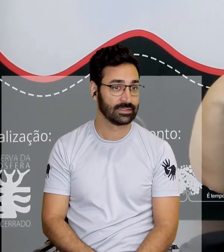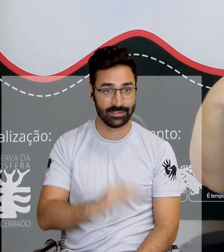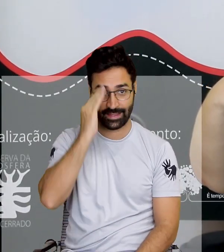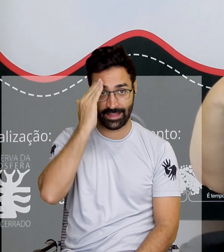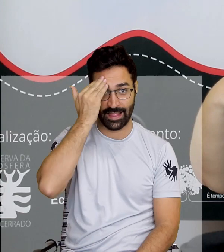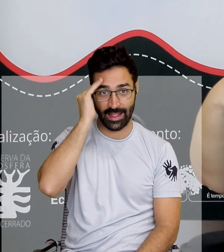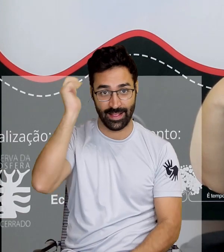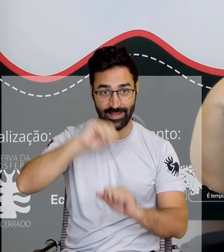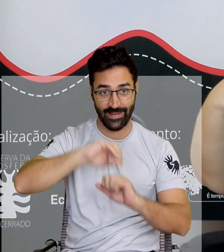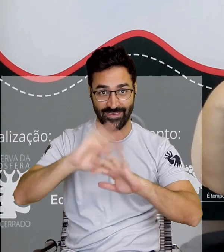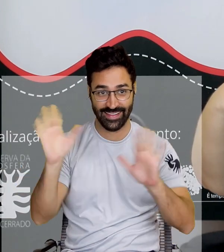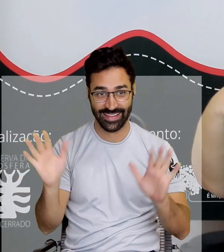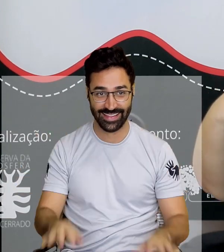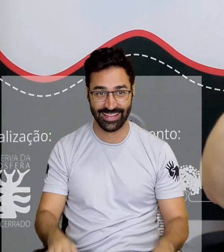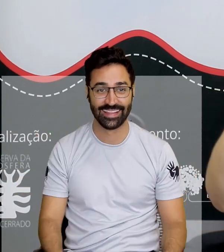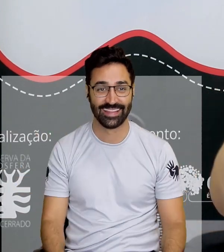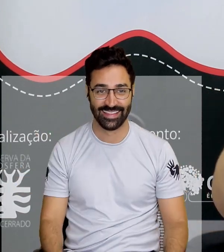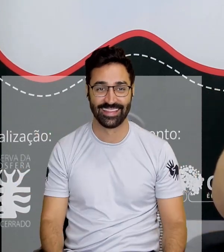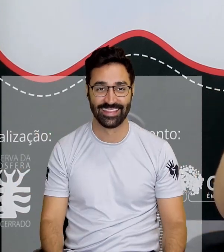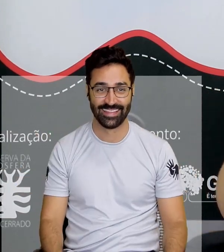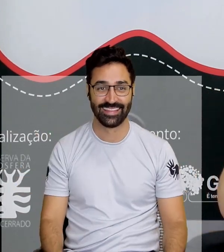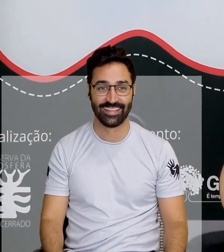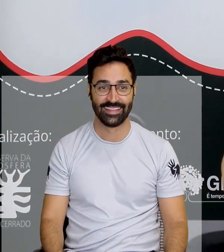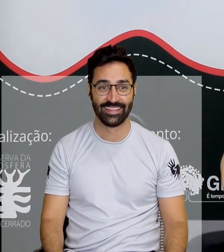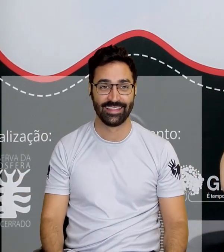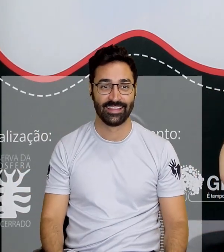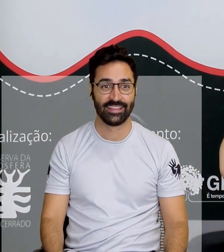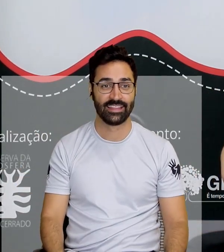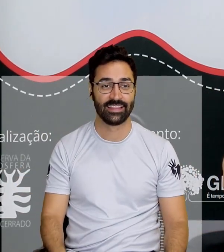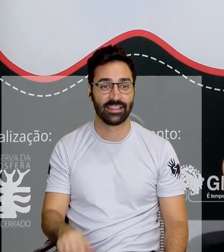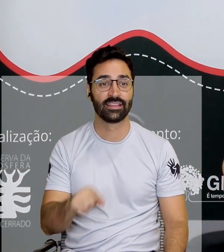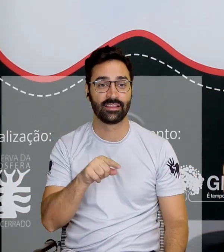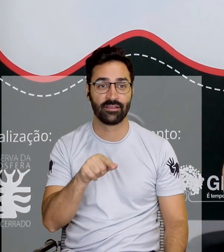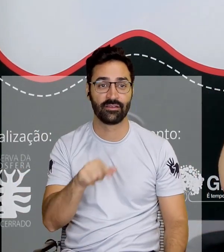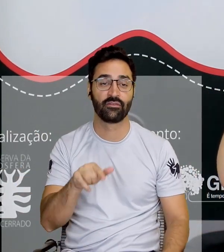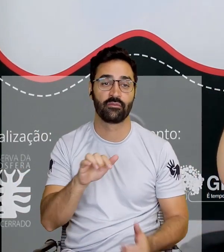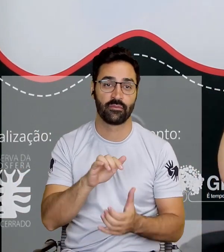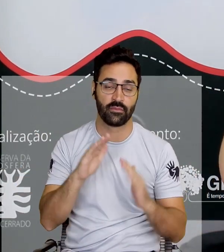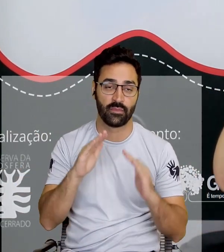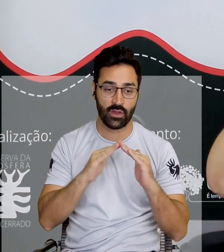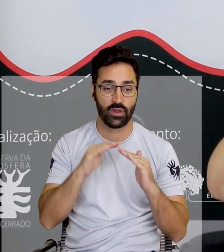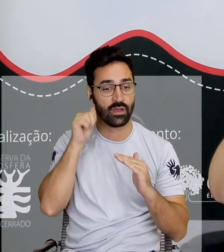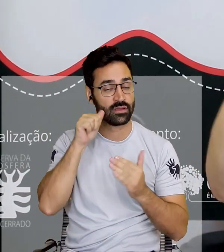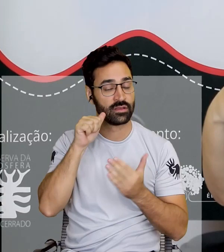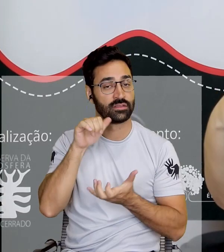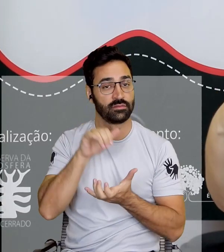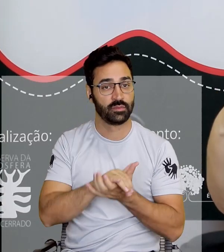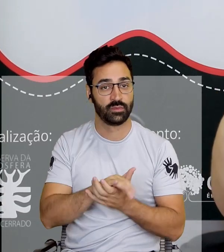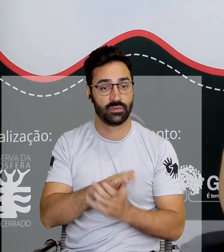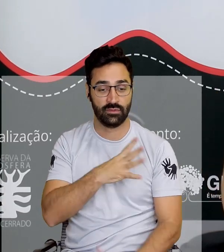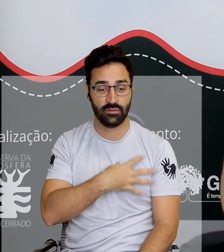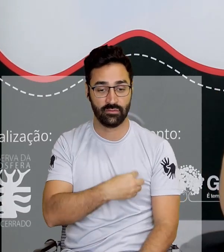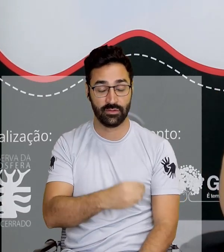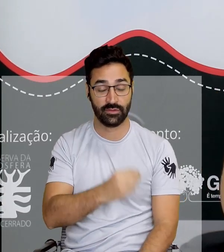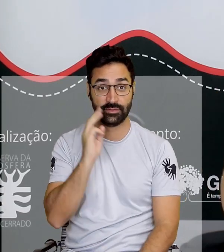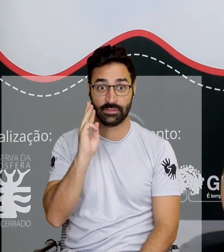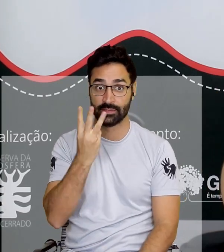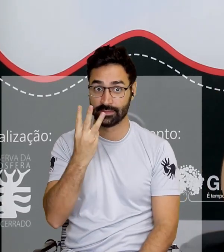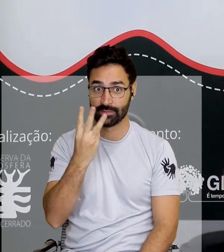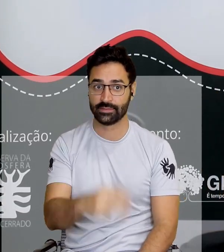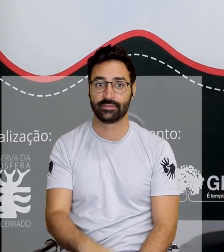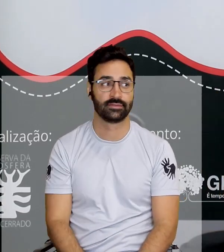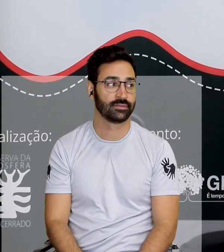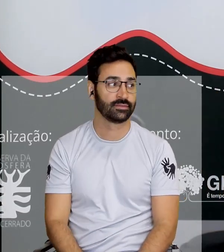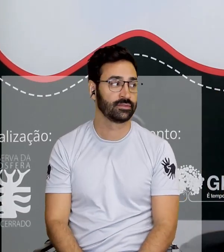Entenderam? Então, o Manuel mora com a esposa e os 3 filhos.